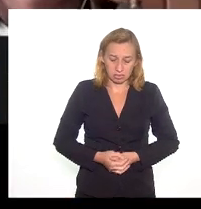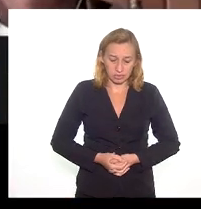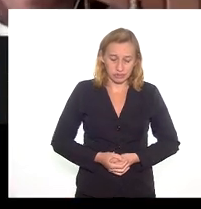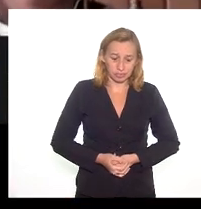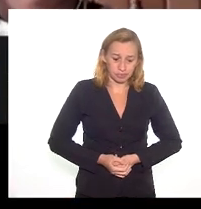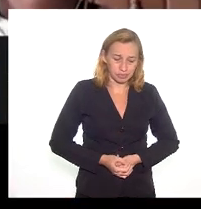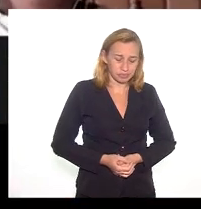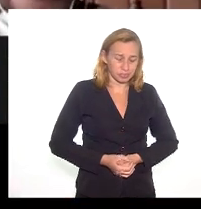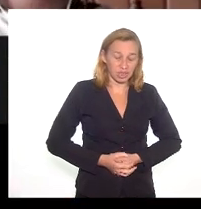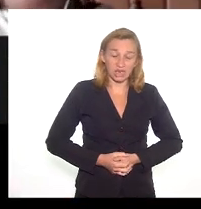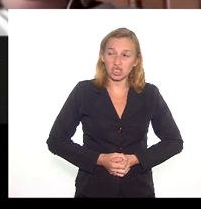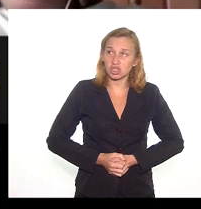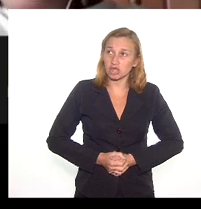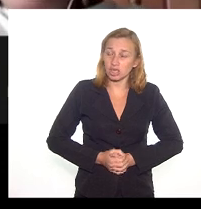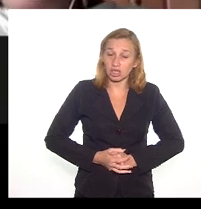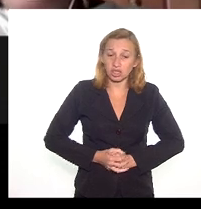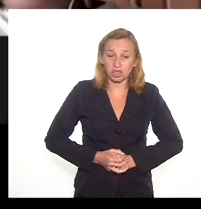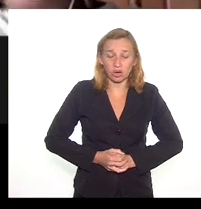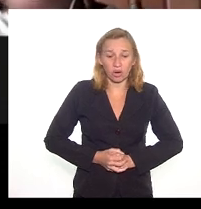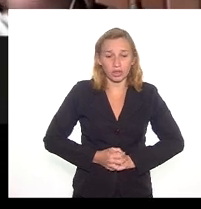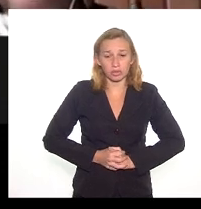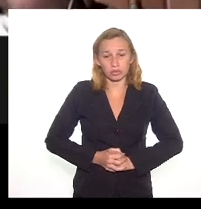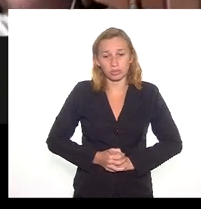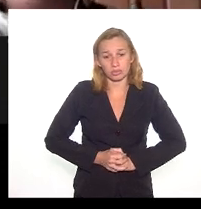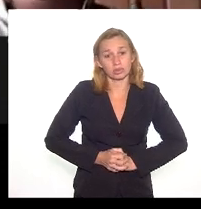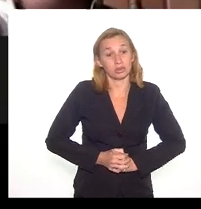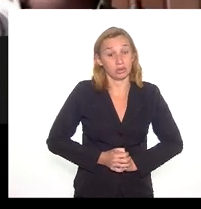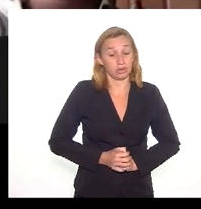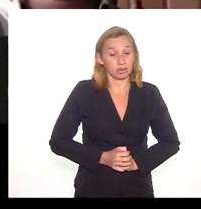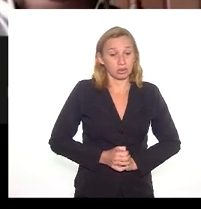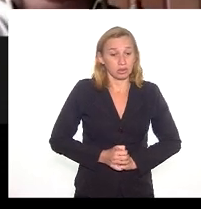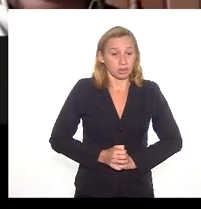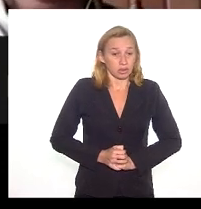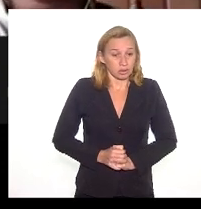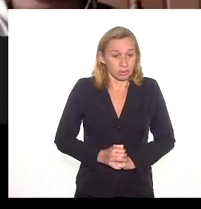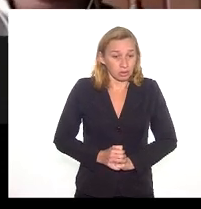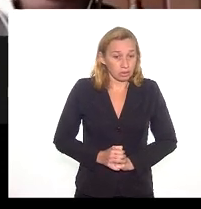Enfim, vou colocar aqui, então.